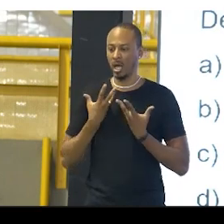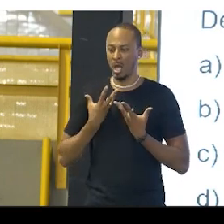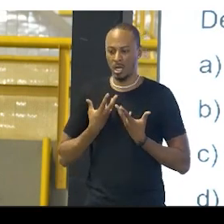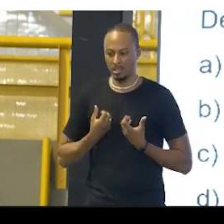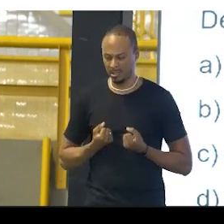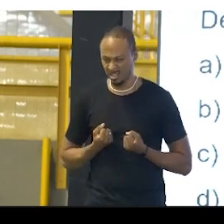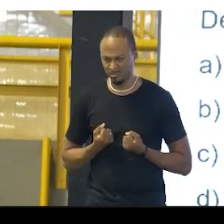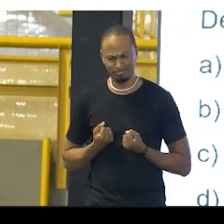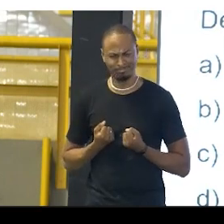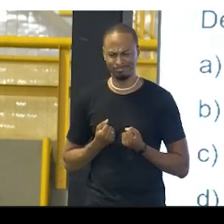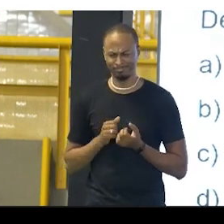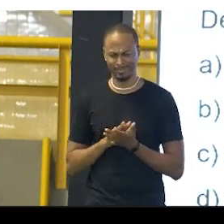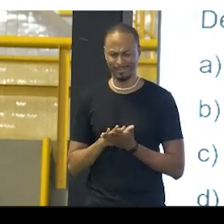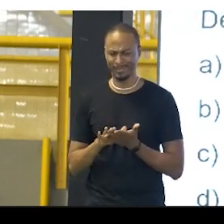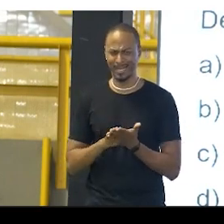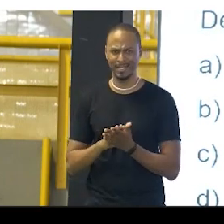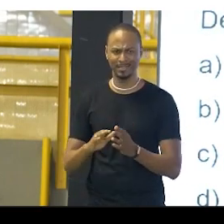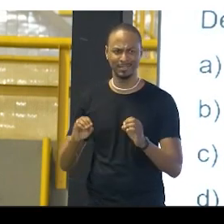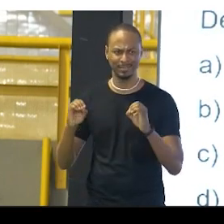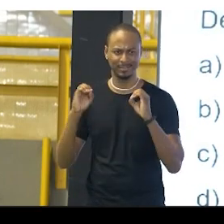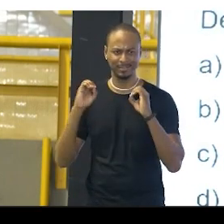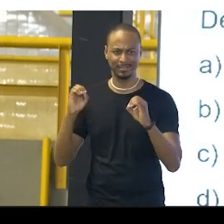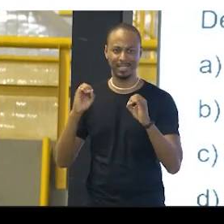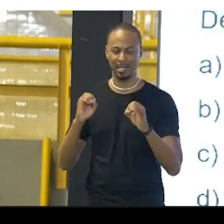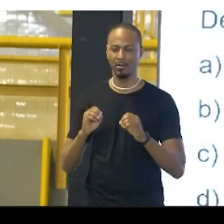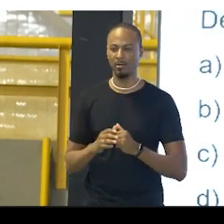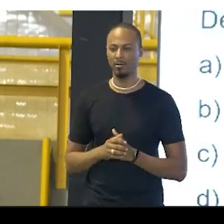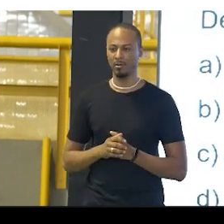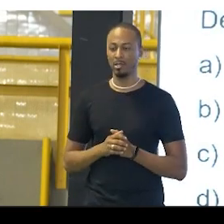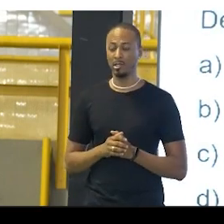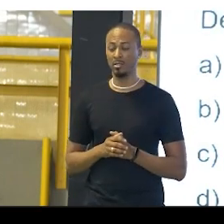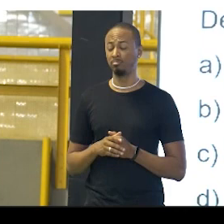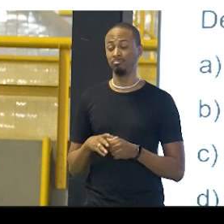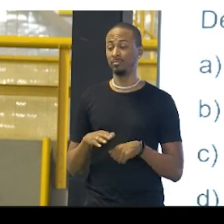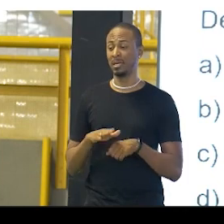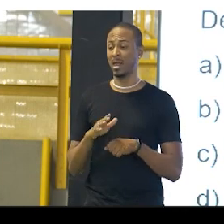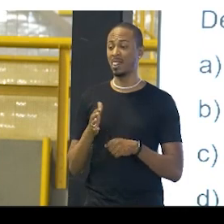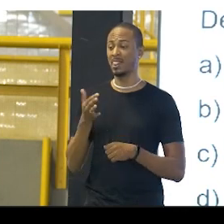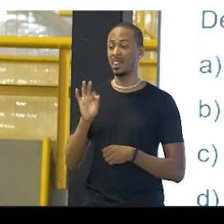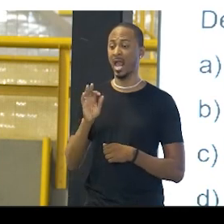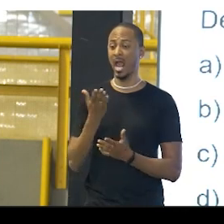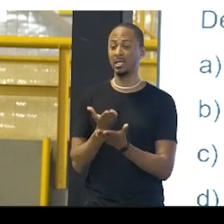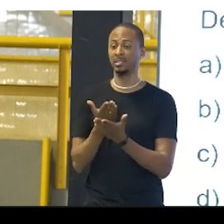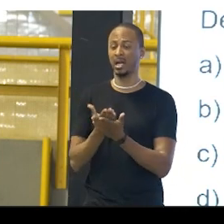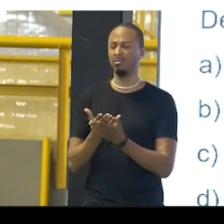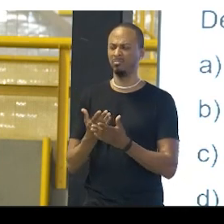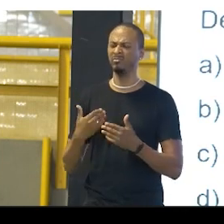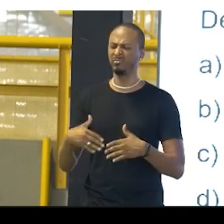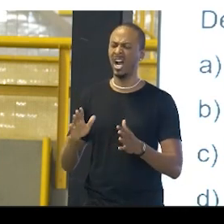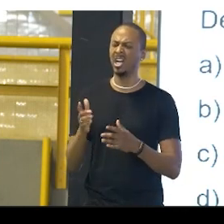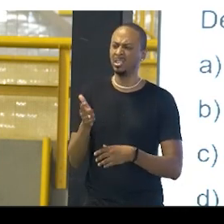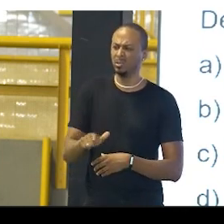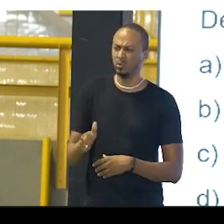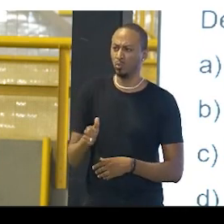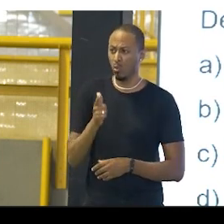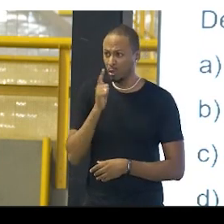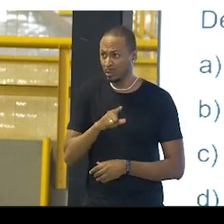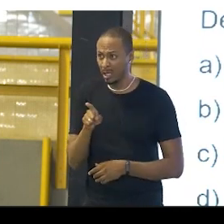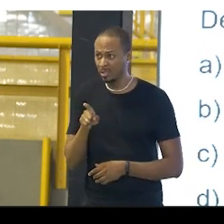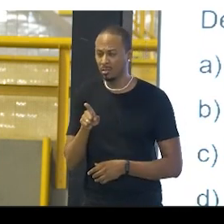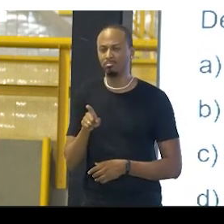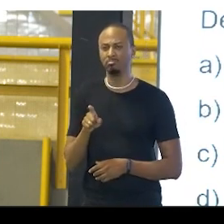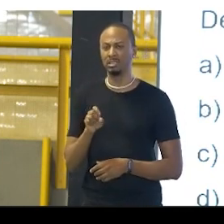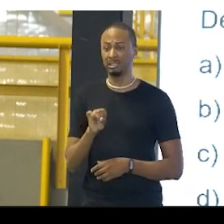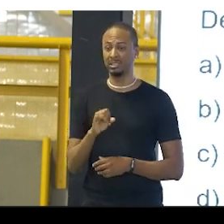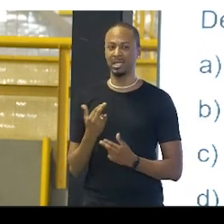zero. Se você dissesse, dei mais 10 aulas hoje, se fosse iguais a esta, com certeza, porque eu nunca